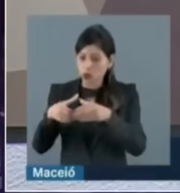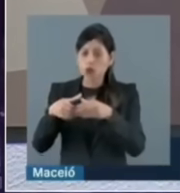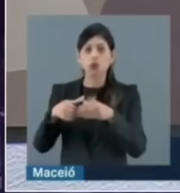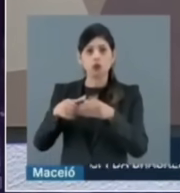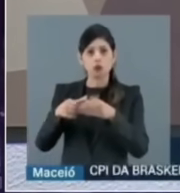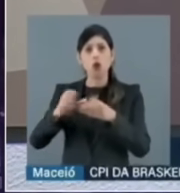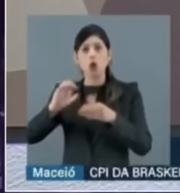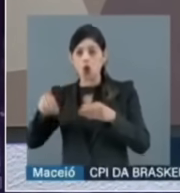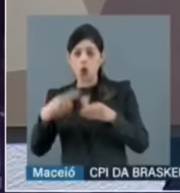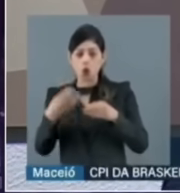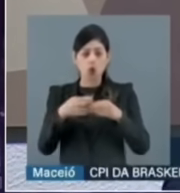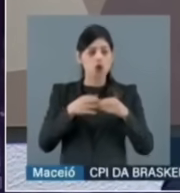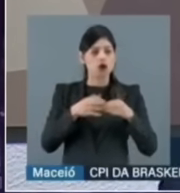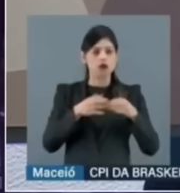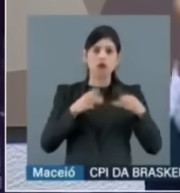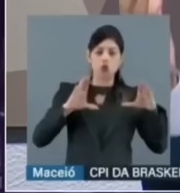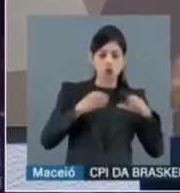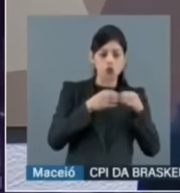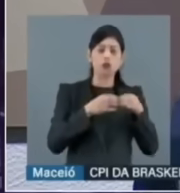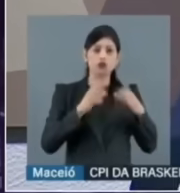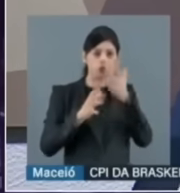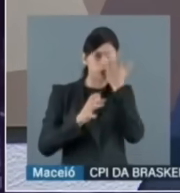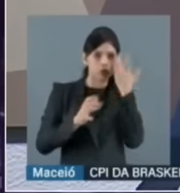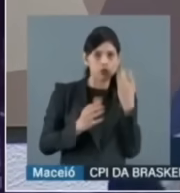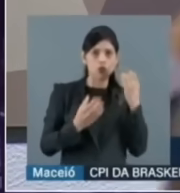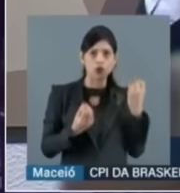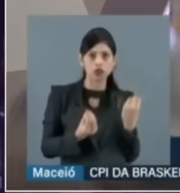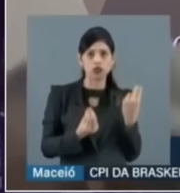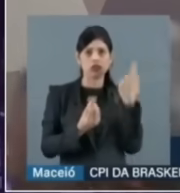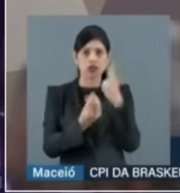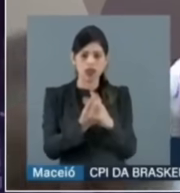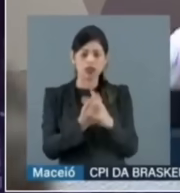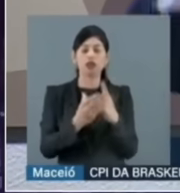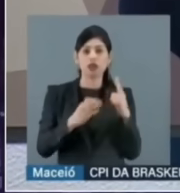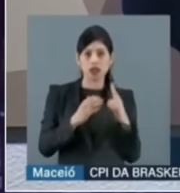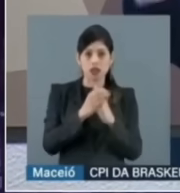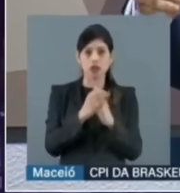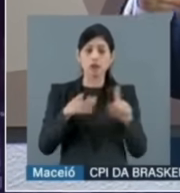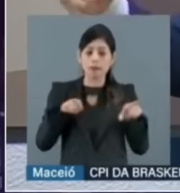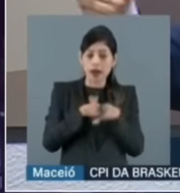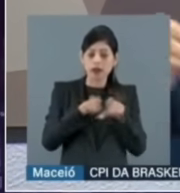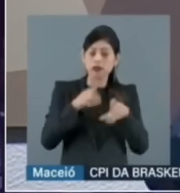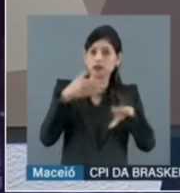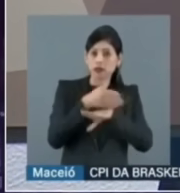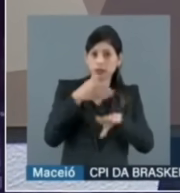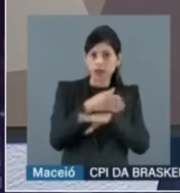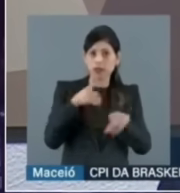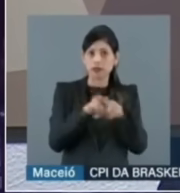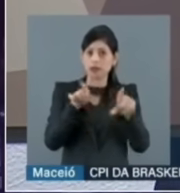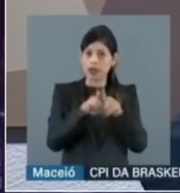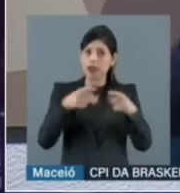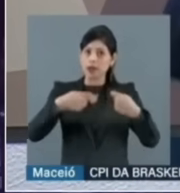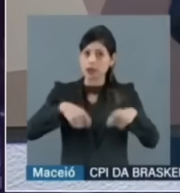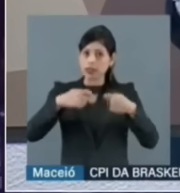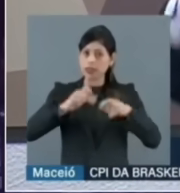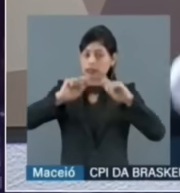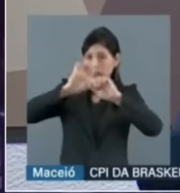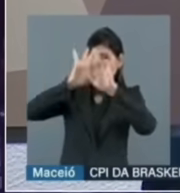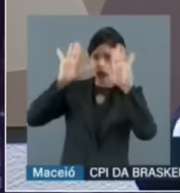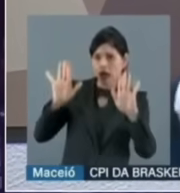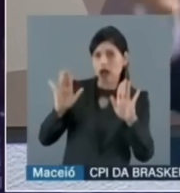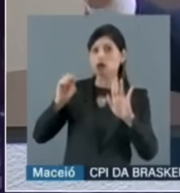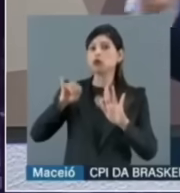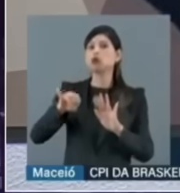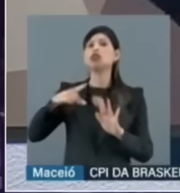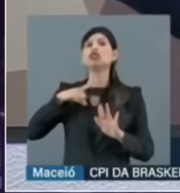desfazer colegiados a não ser situações Clara de perecimento de direito quando houver por